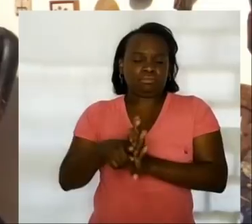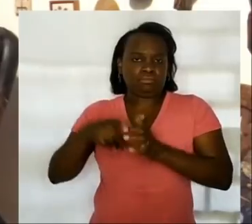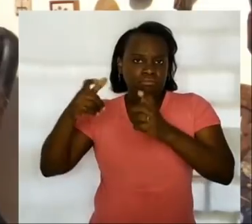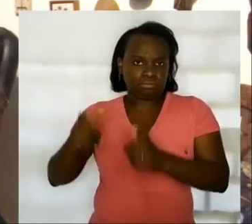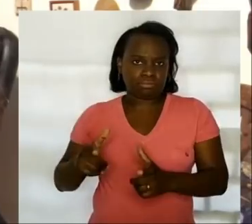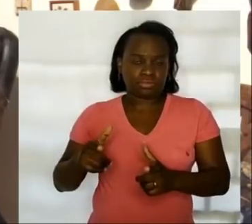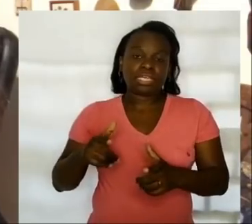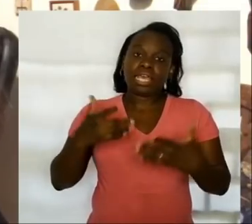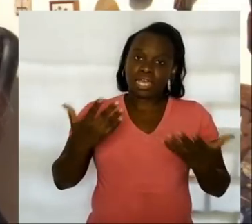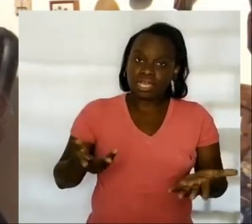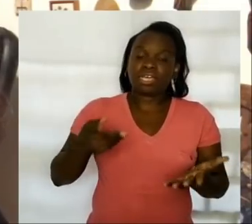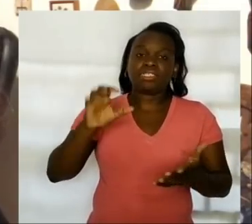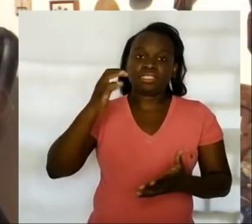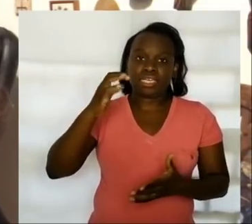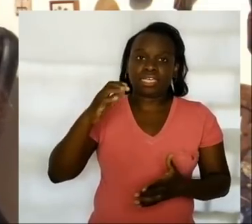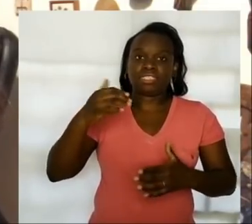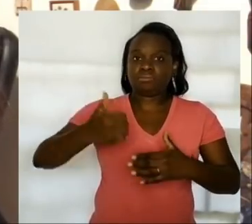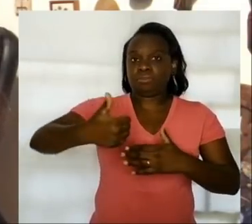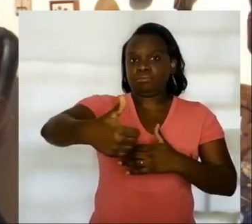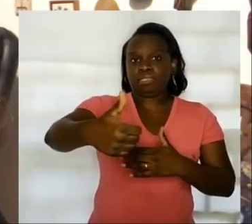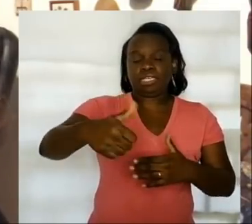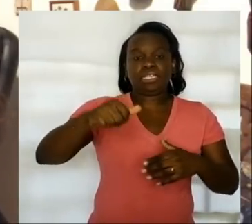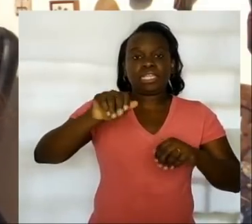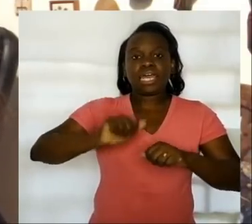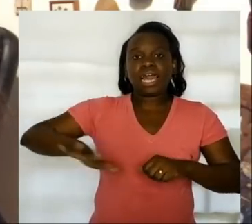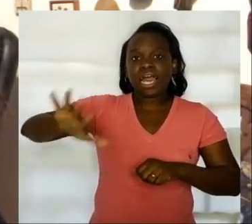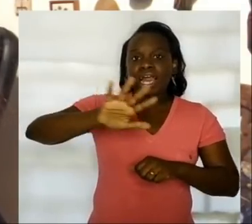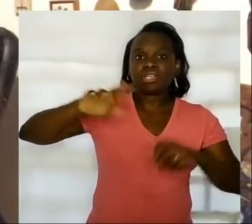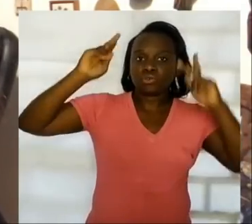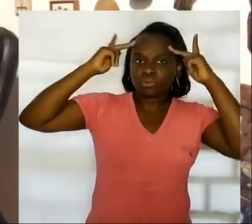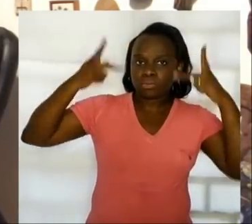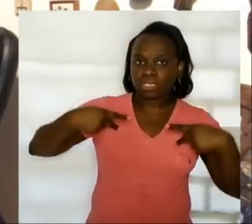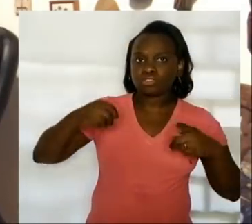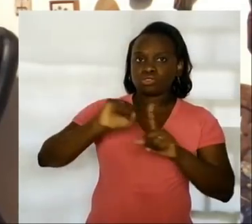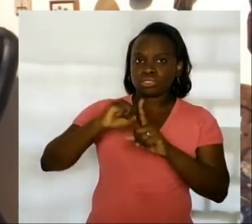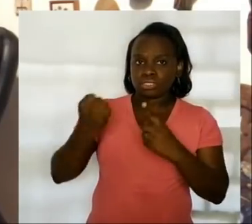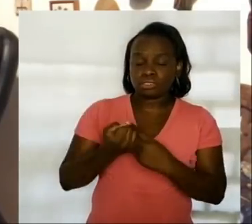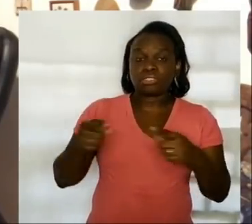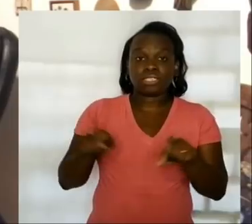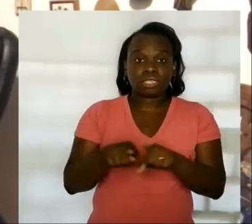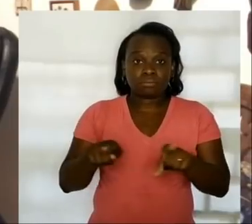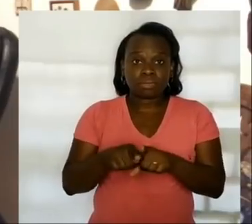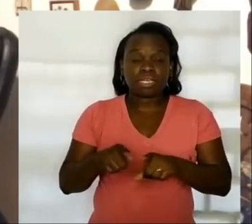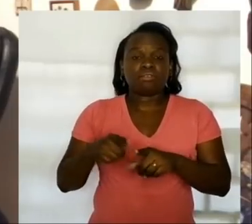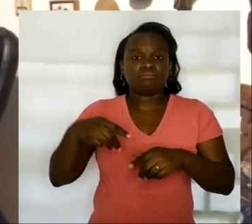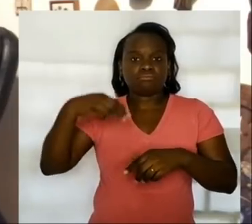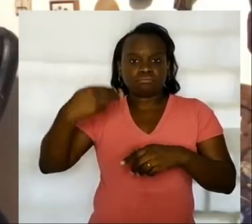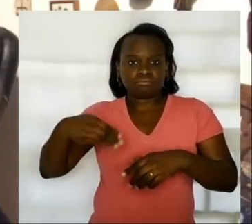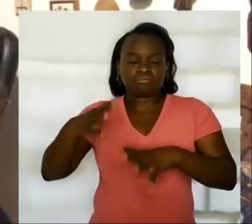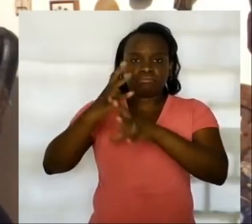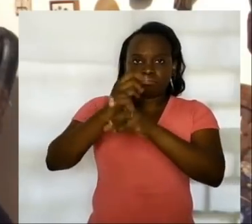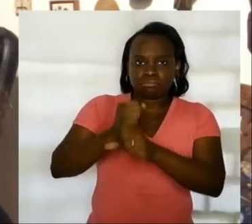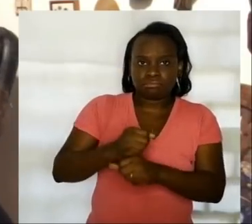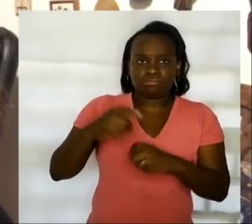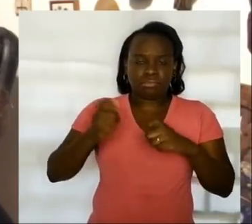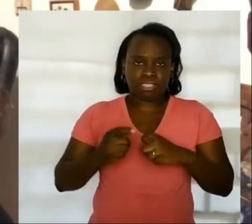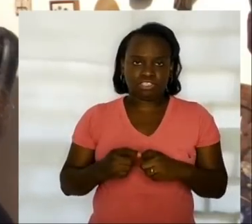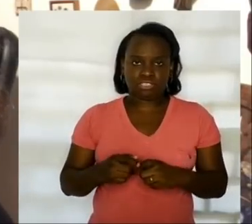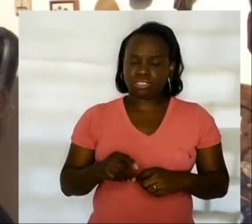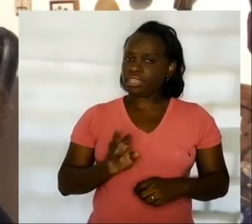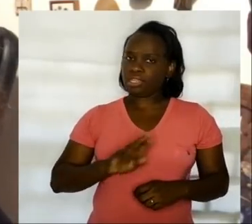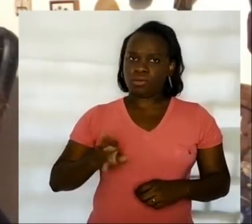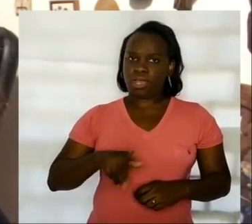favor de um conhecimento situado, o que, aliás, caracteriza a ciência de ponta nas áreas humanas e sociais, mas também exatas